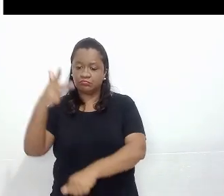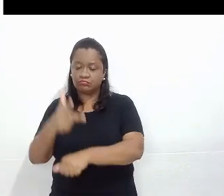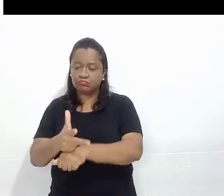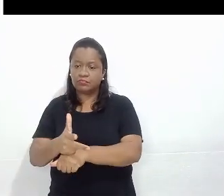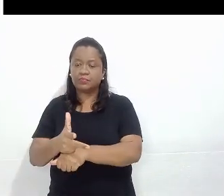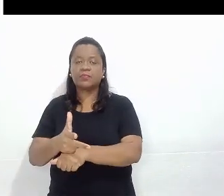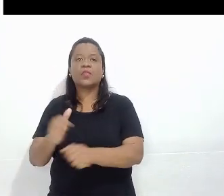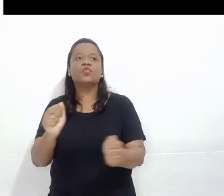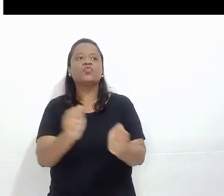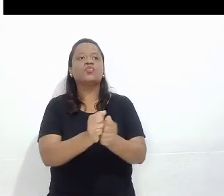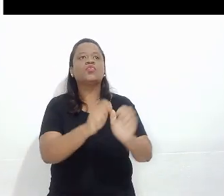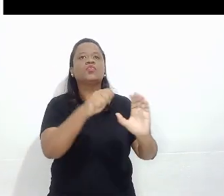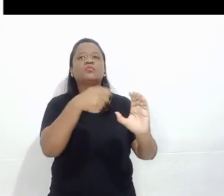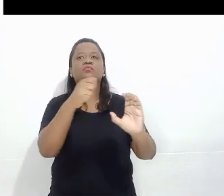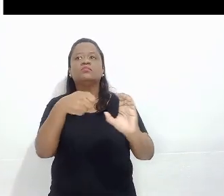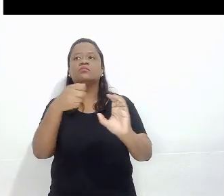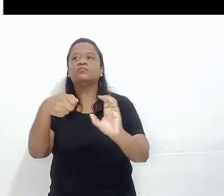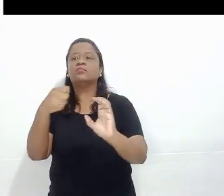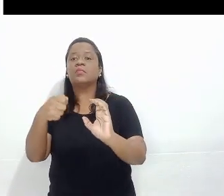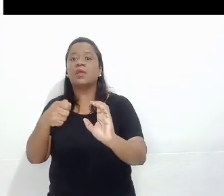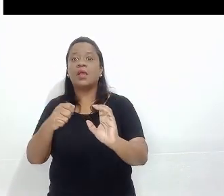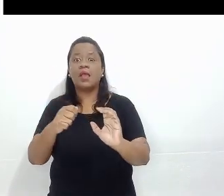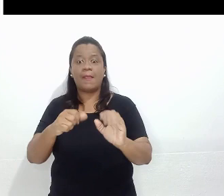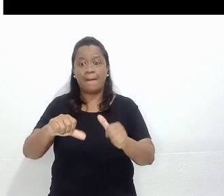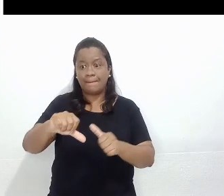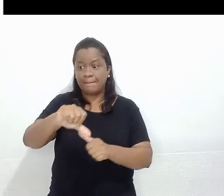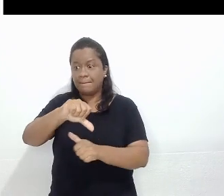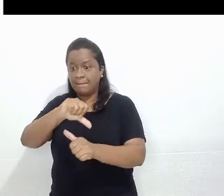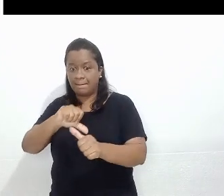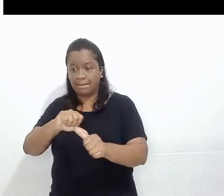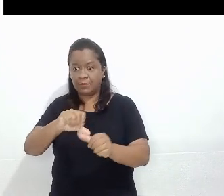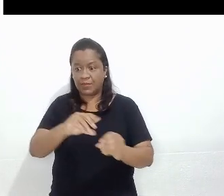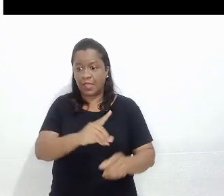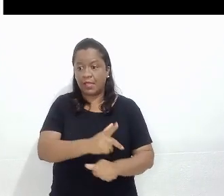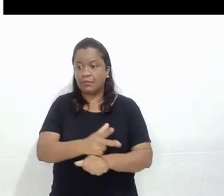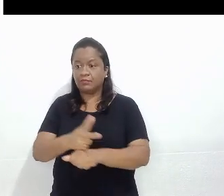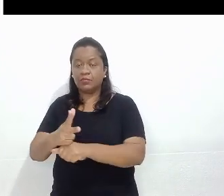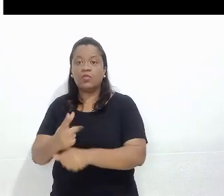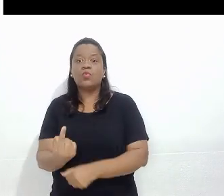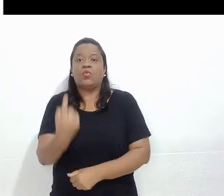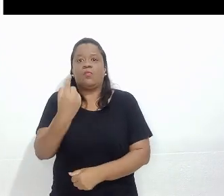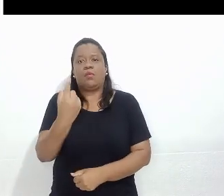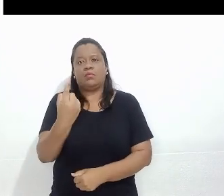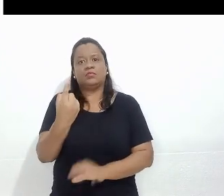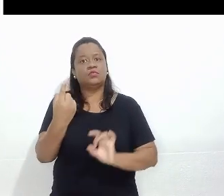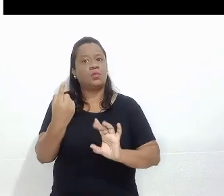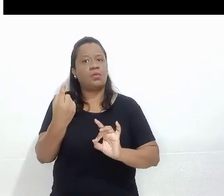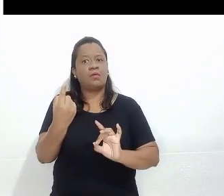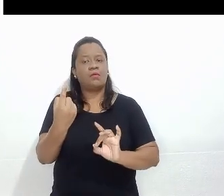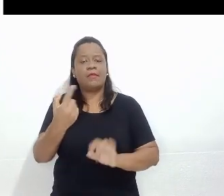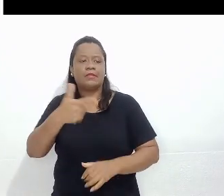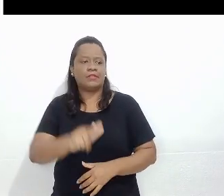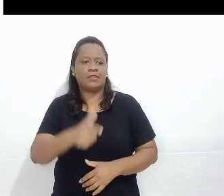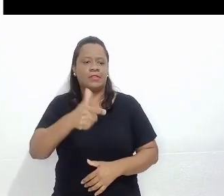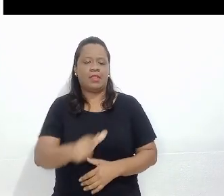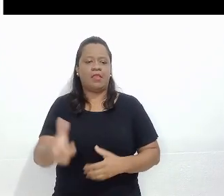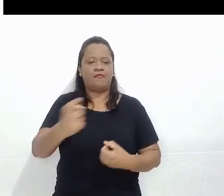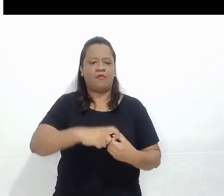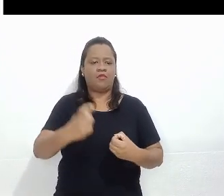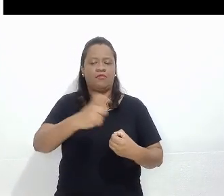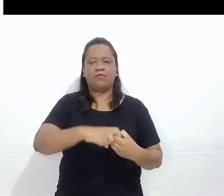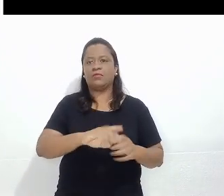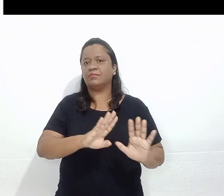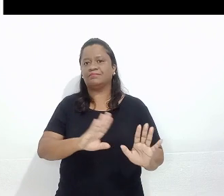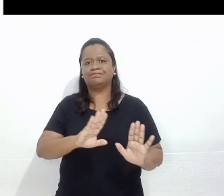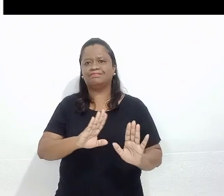filmar juntos, para quando mexer a câmera, mexer uma vez só, não ter que retornar para aquela posição, né? Mexer para a